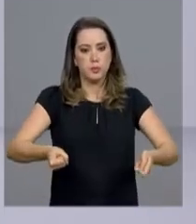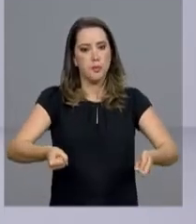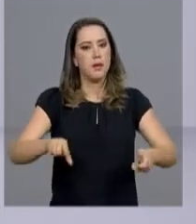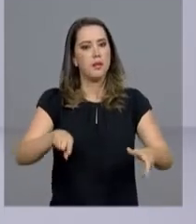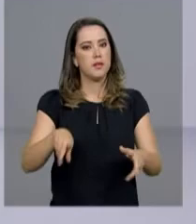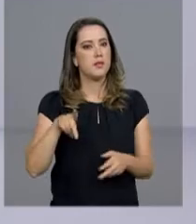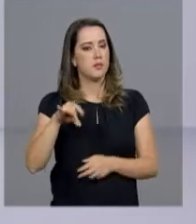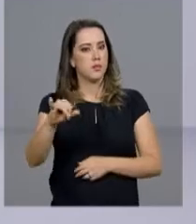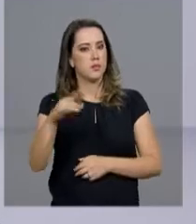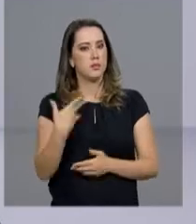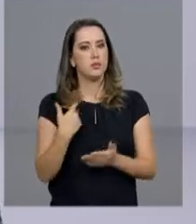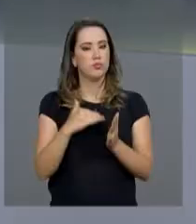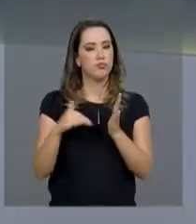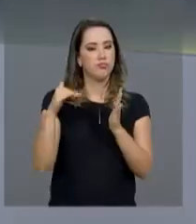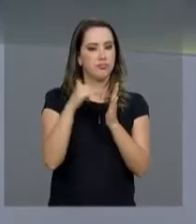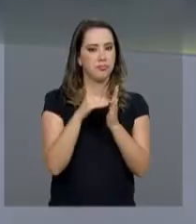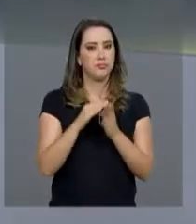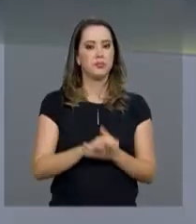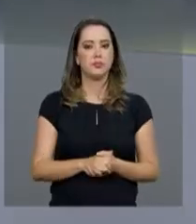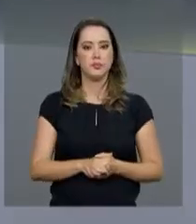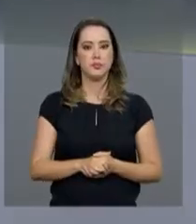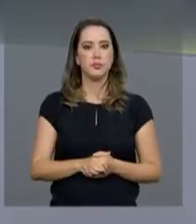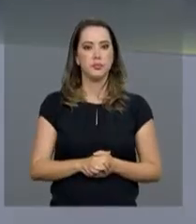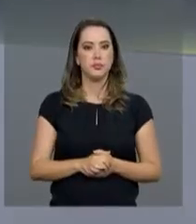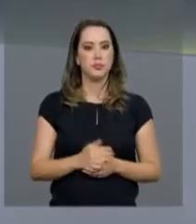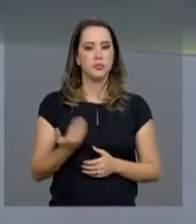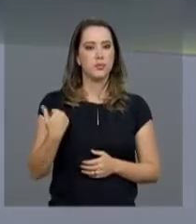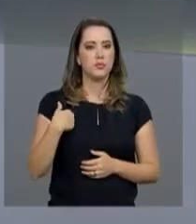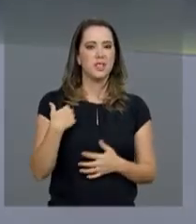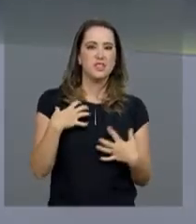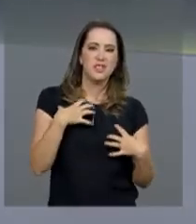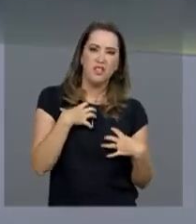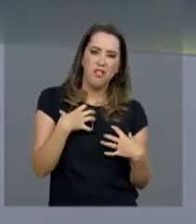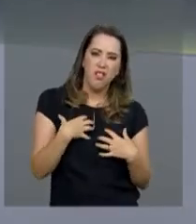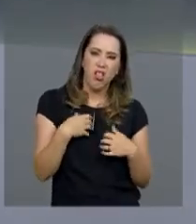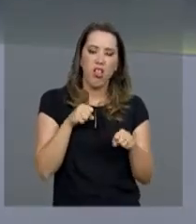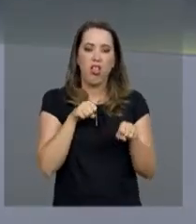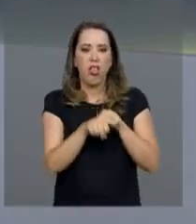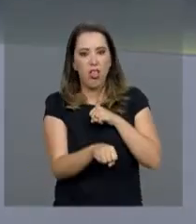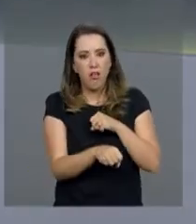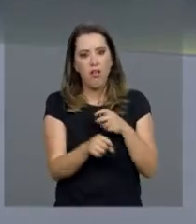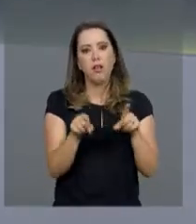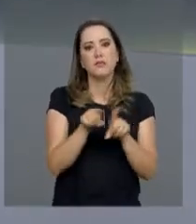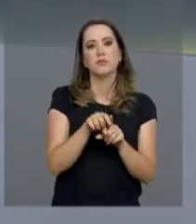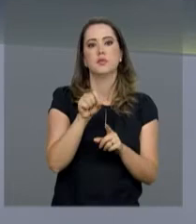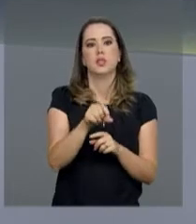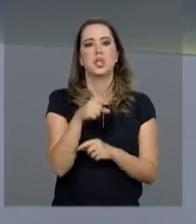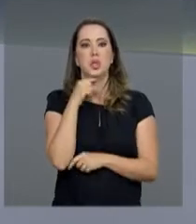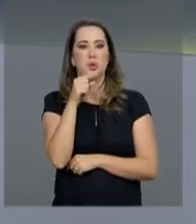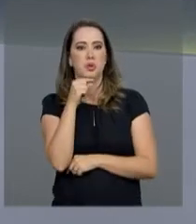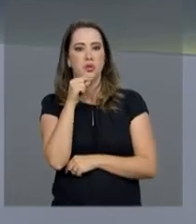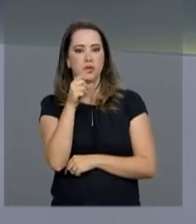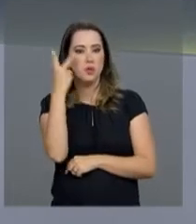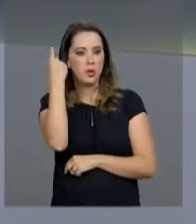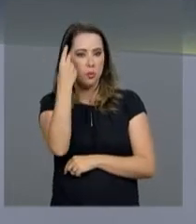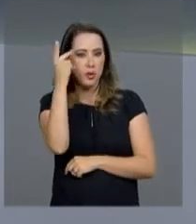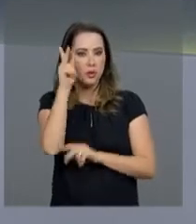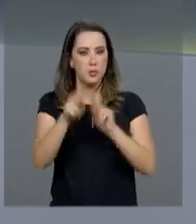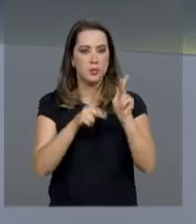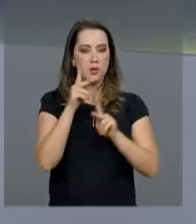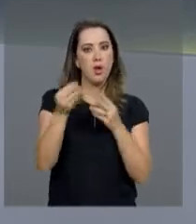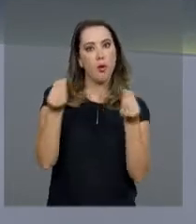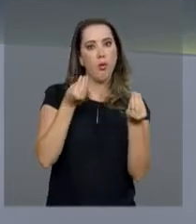do total do mês mal-estar fraturas acidentes uma dúvida muito comum da população